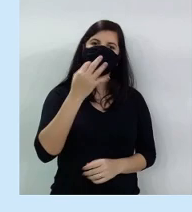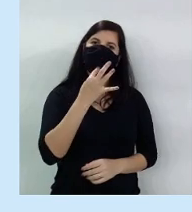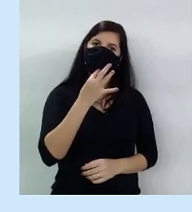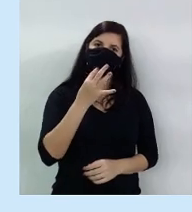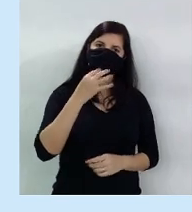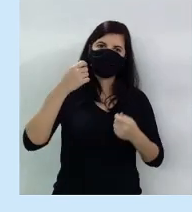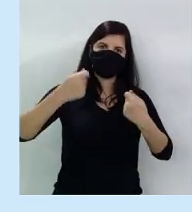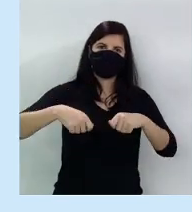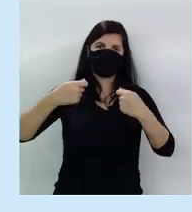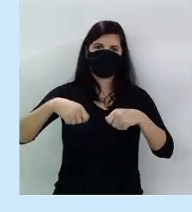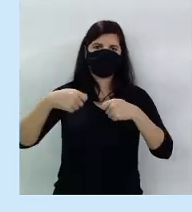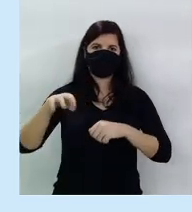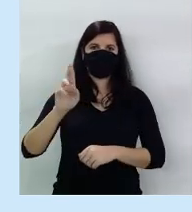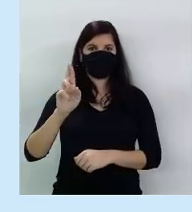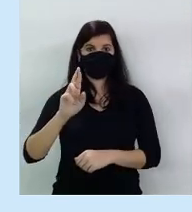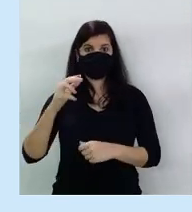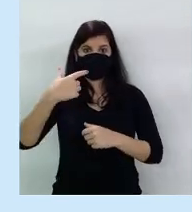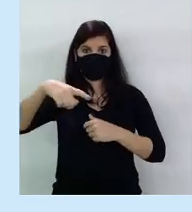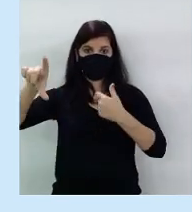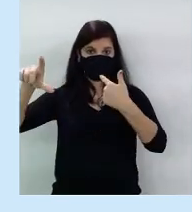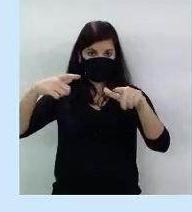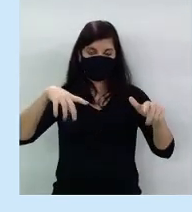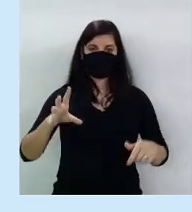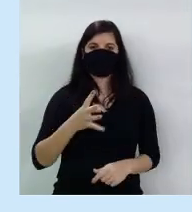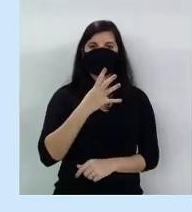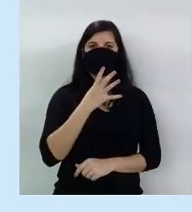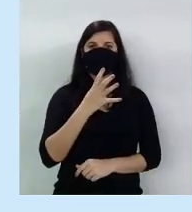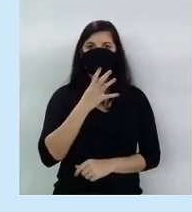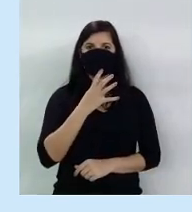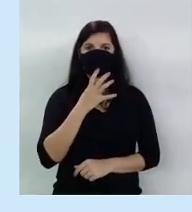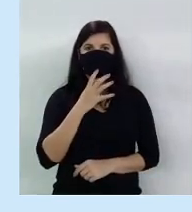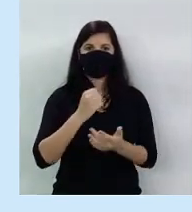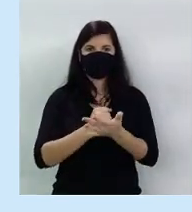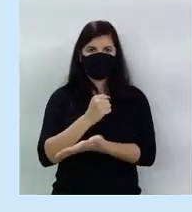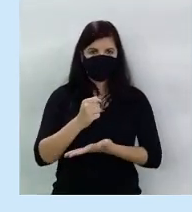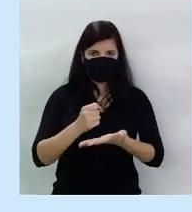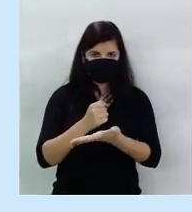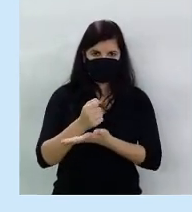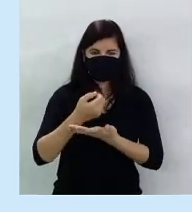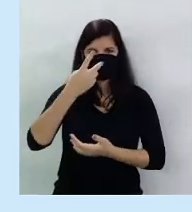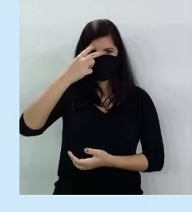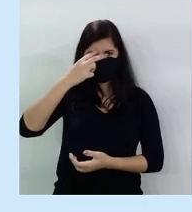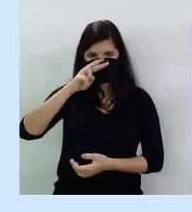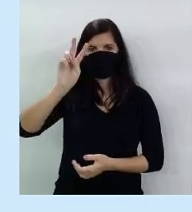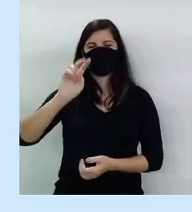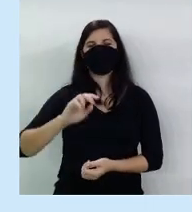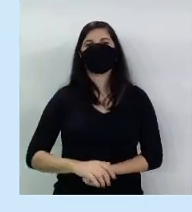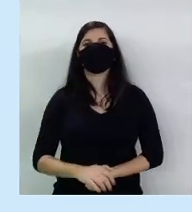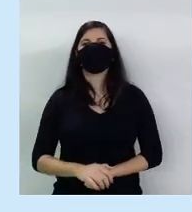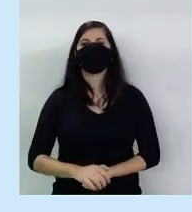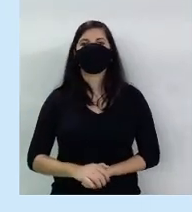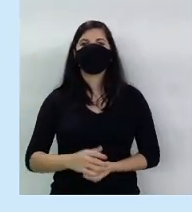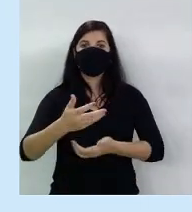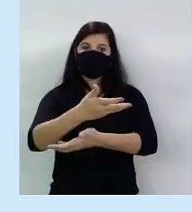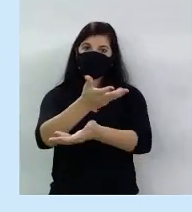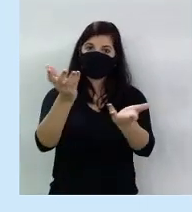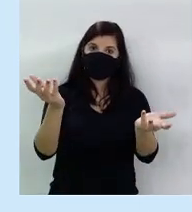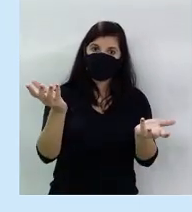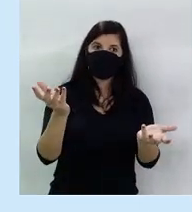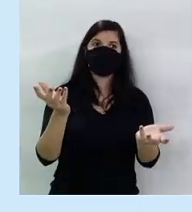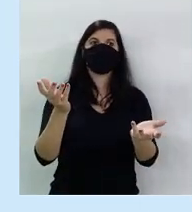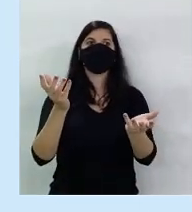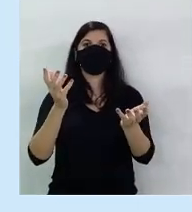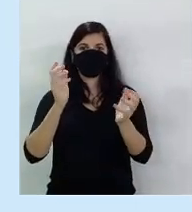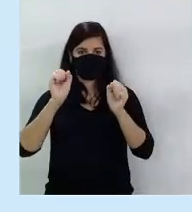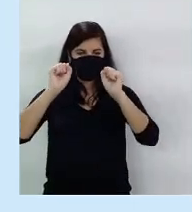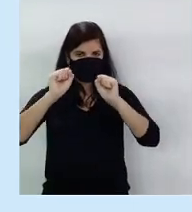conhecer a tradição religiosa do outro? Vejam só que há uma base histórica. Isso fica para você, estudante,